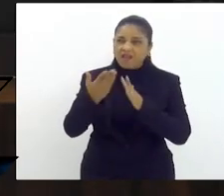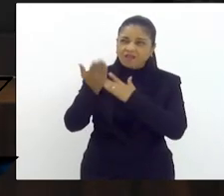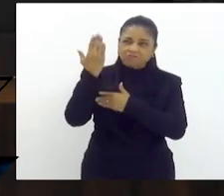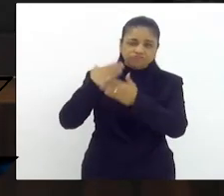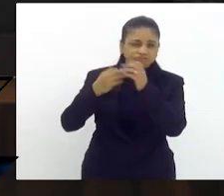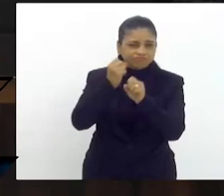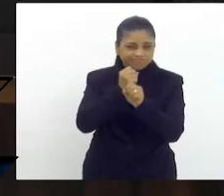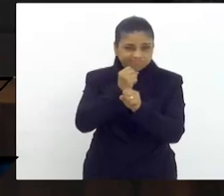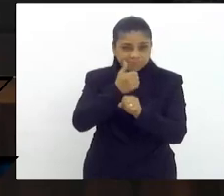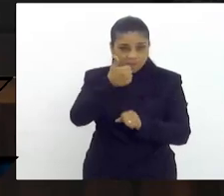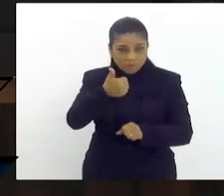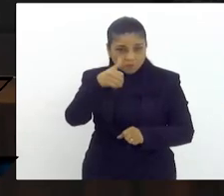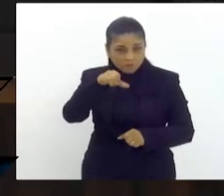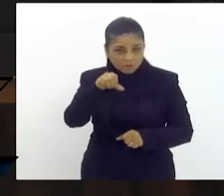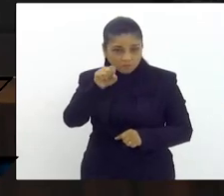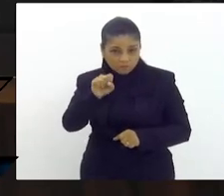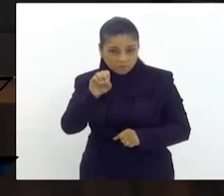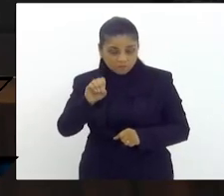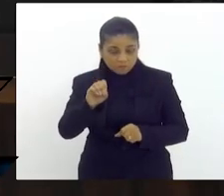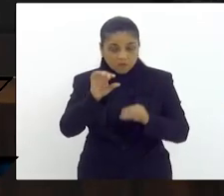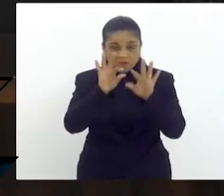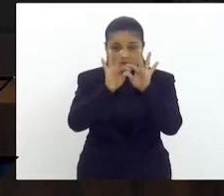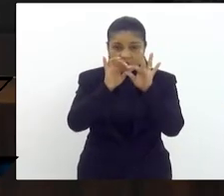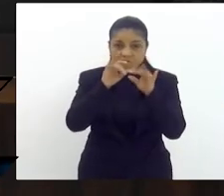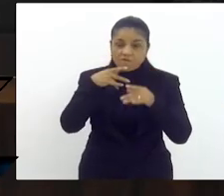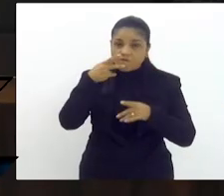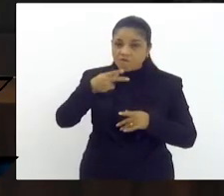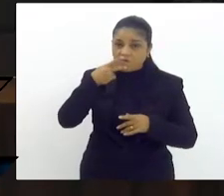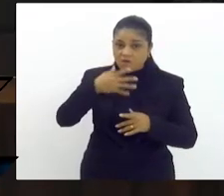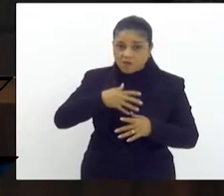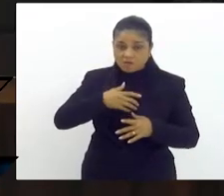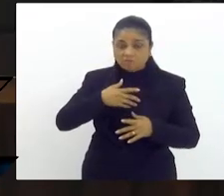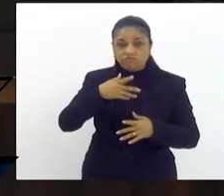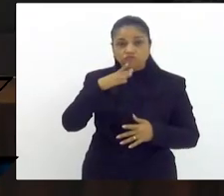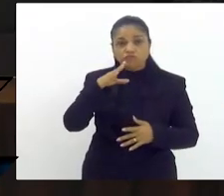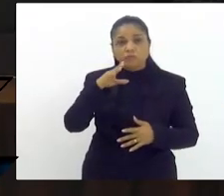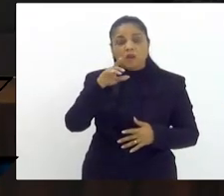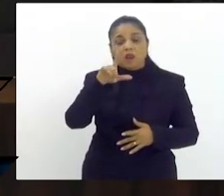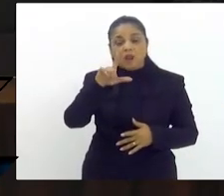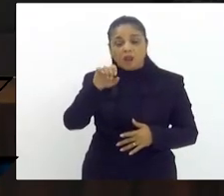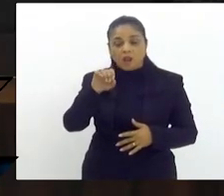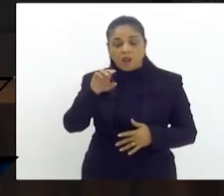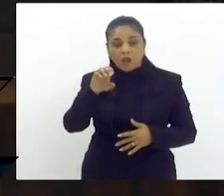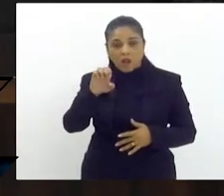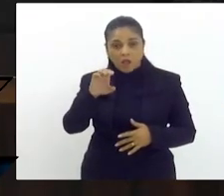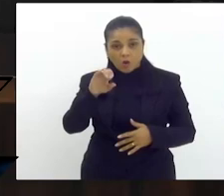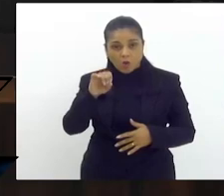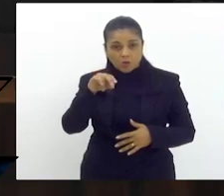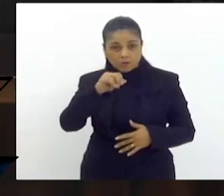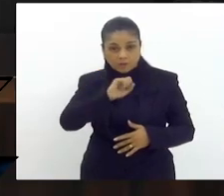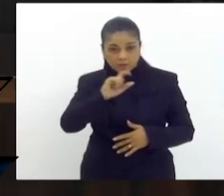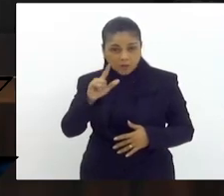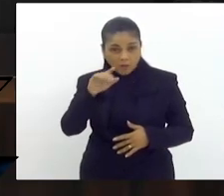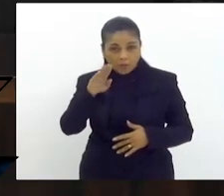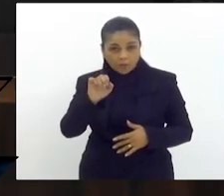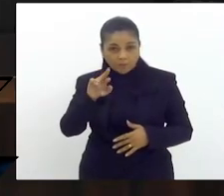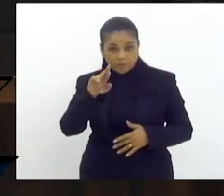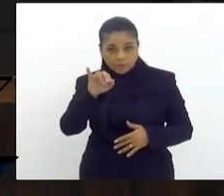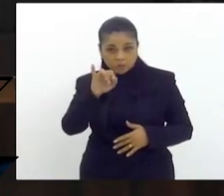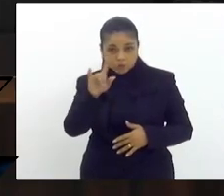ele já dizia na fava de Leonel Brizola queria governar com as mulheres e com os negros ontem